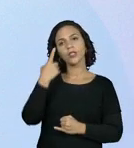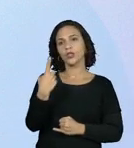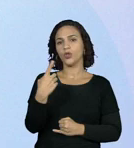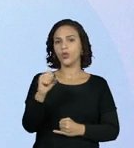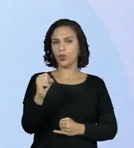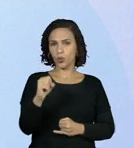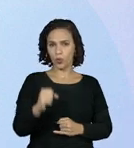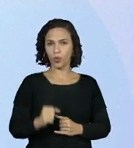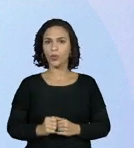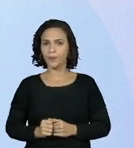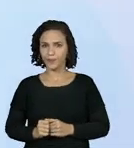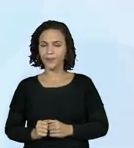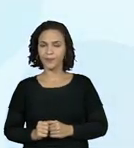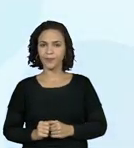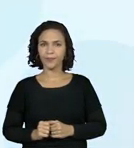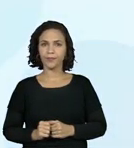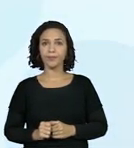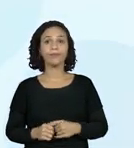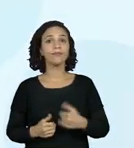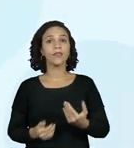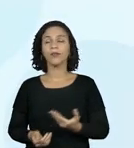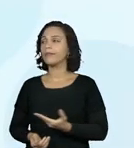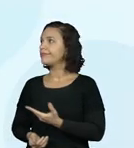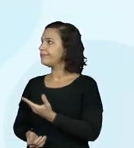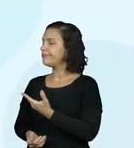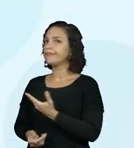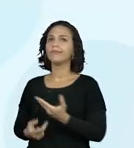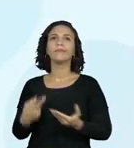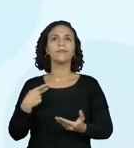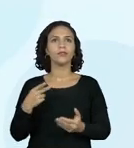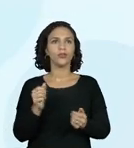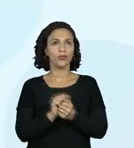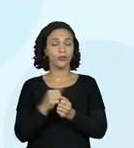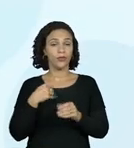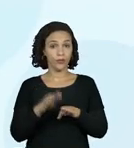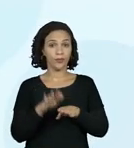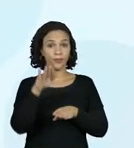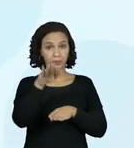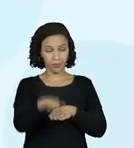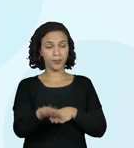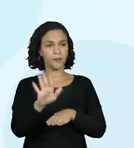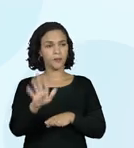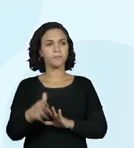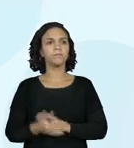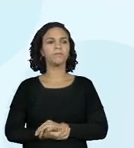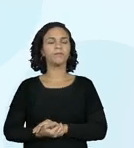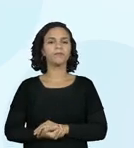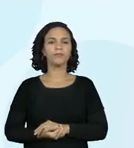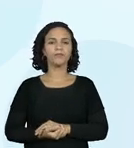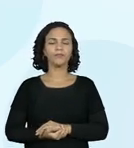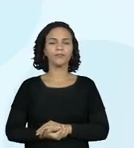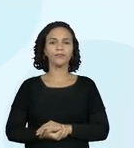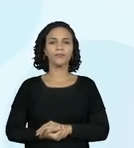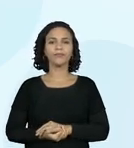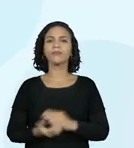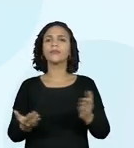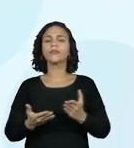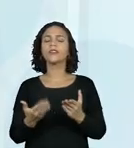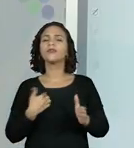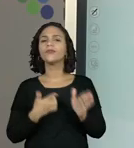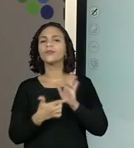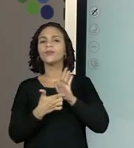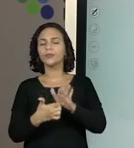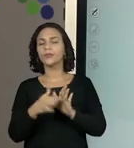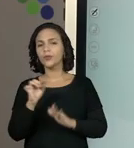18. Tá? Essa parte a gente fez junto, tá? Deixa eu avançar aqui, turma. E o que eu quero mostrar para vocês